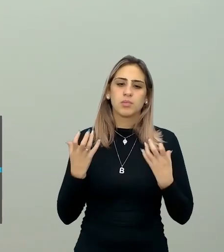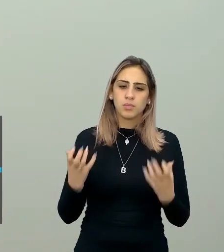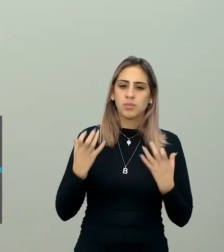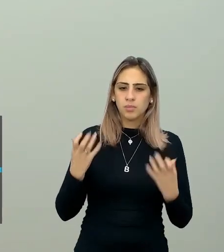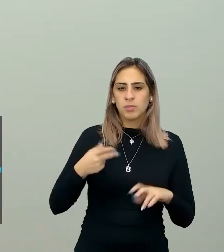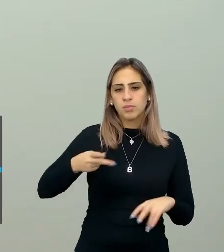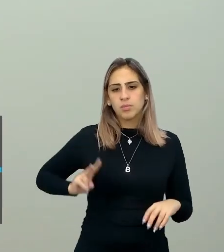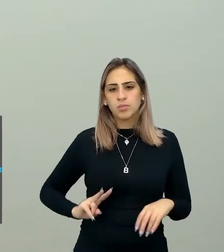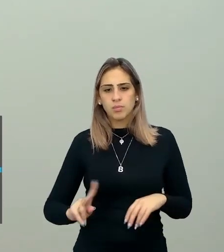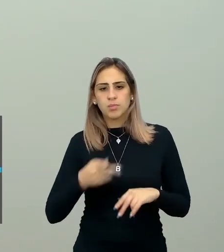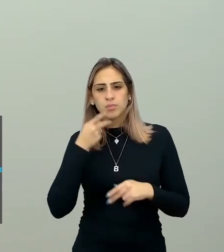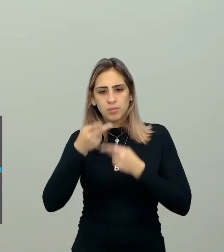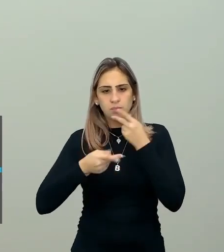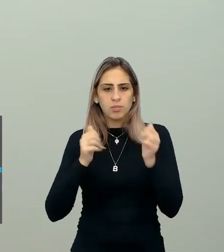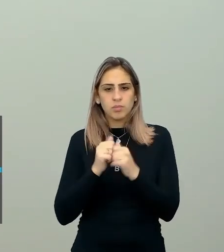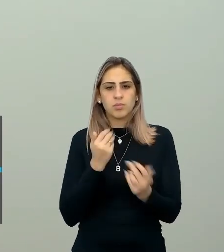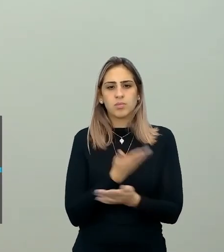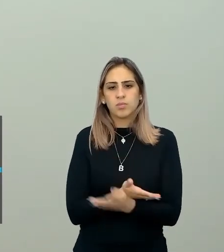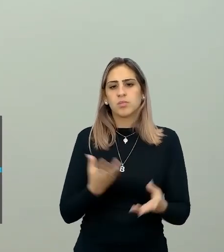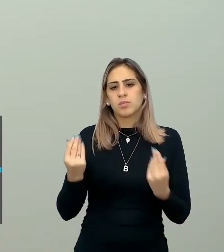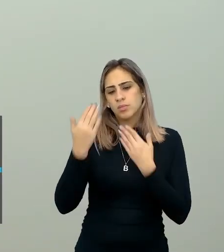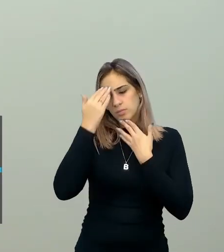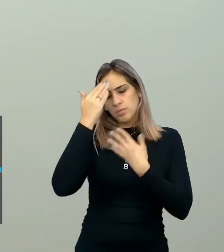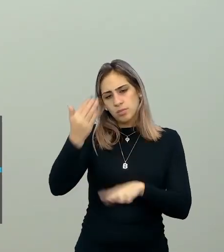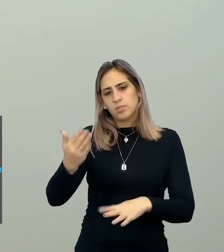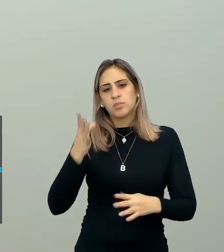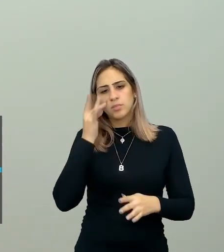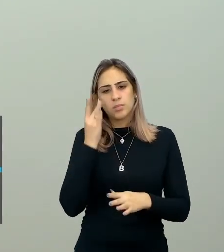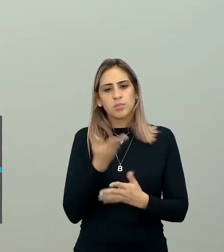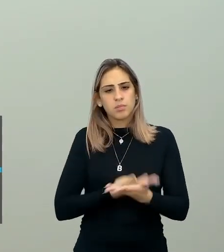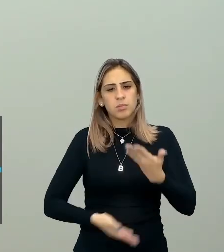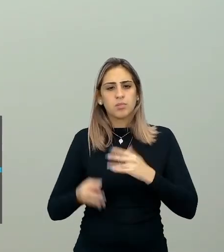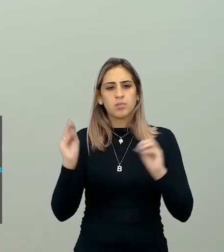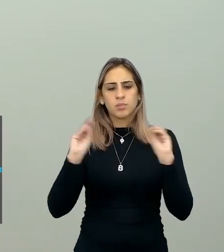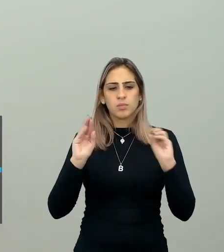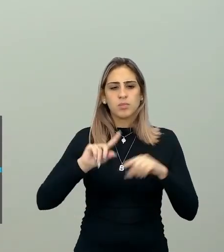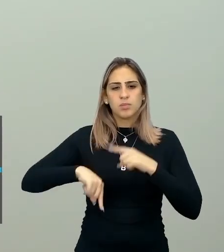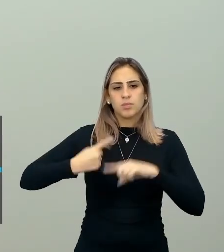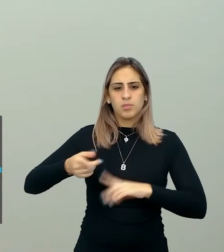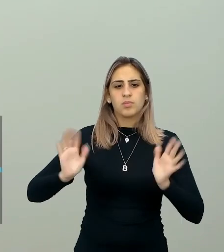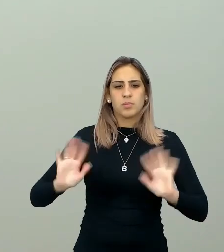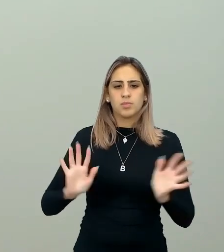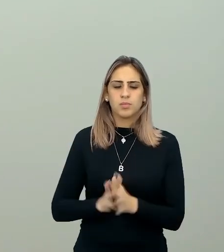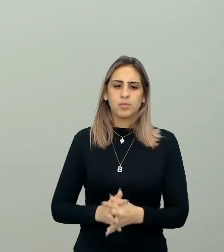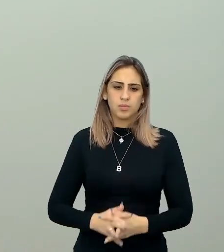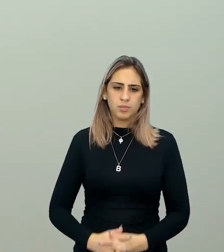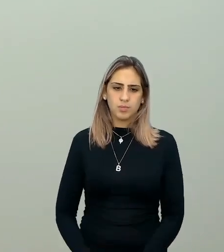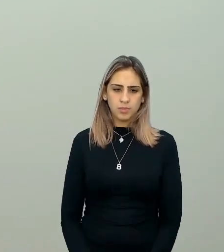muito continuar aí falando com vocês. Muito obrigada pela companhia. Um beijo, até a próxima.